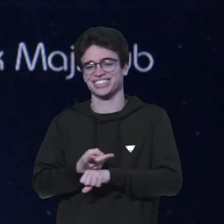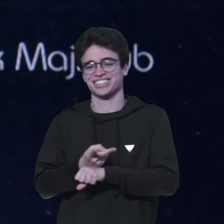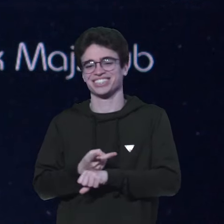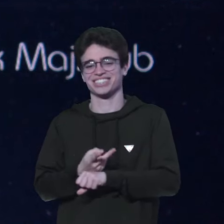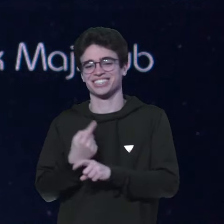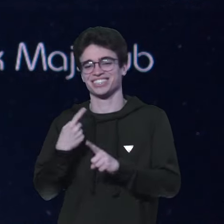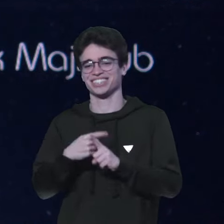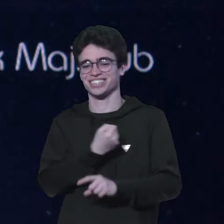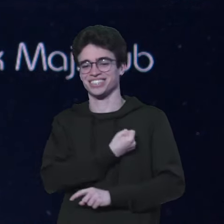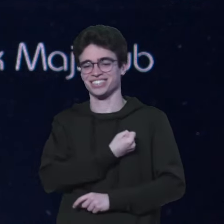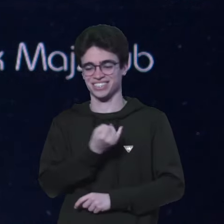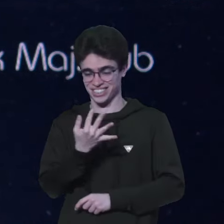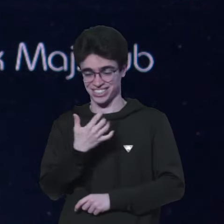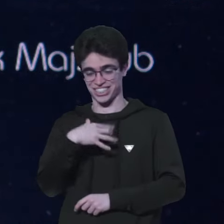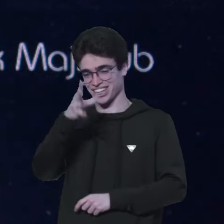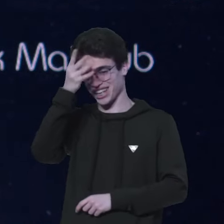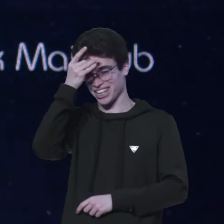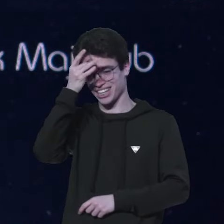porque dados eu não decoro.